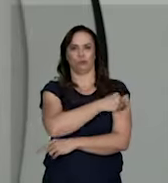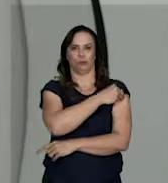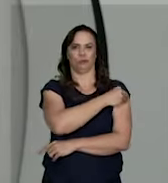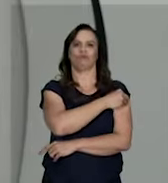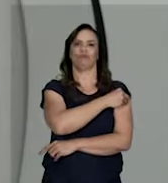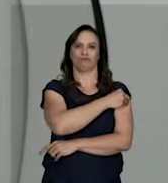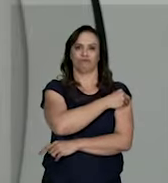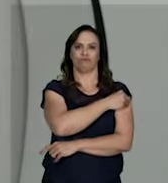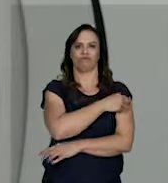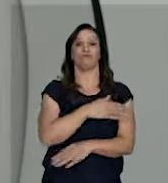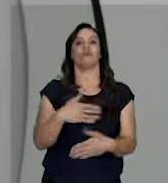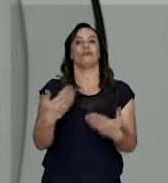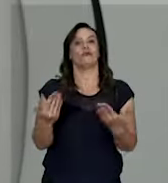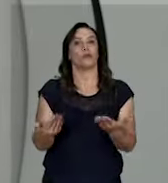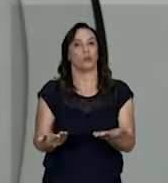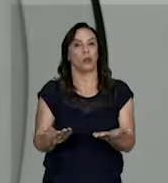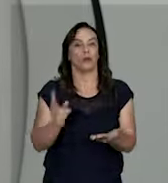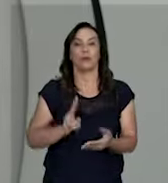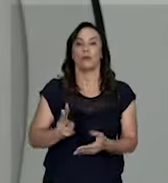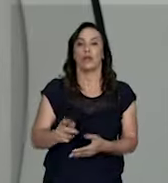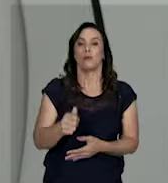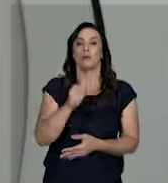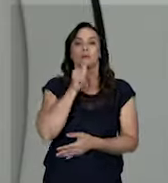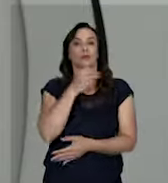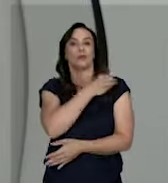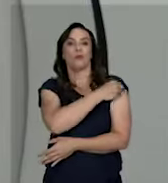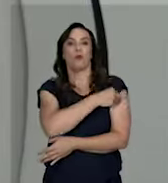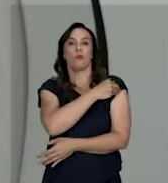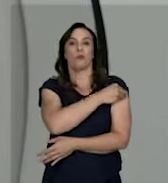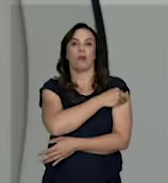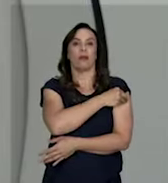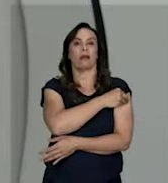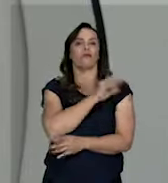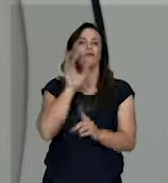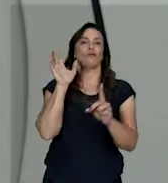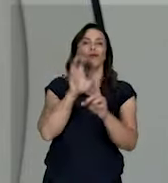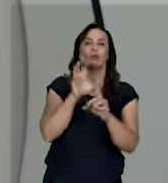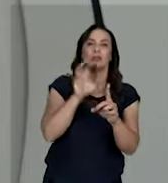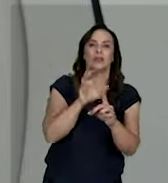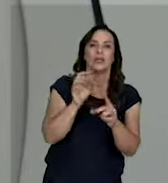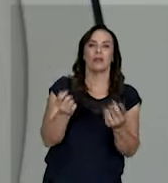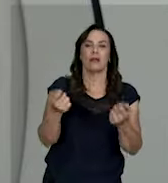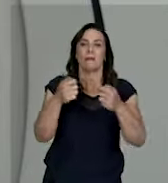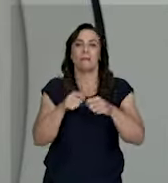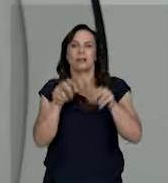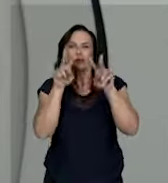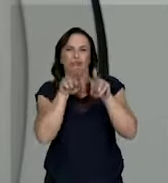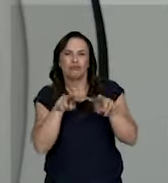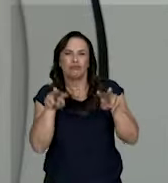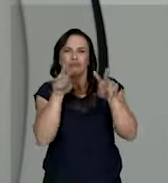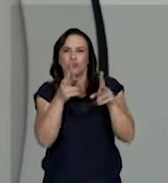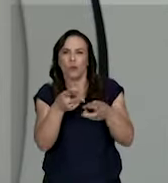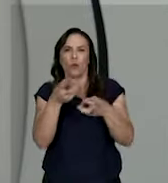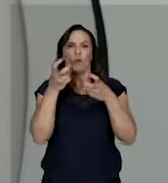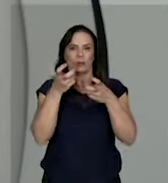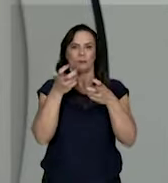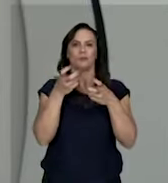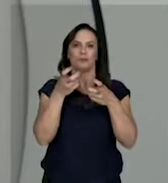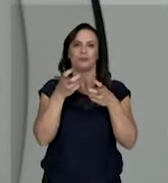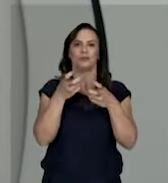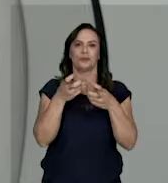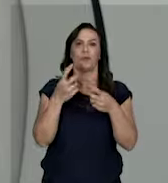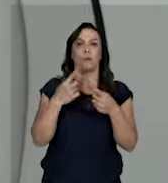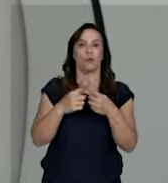a nossa visão, né, o nosso reflexo. Então, quando a pessoa, o indivíduo, ele está